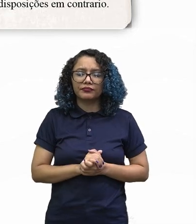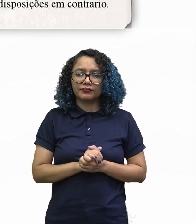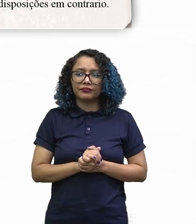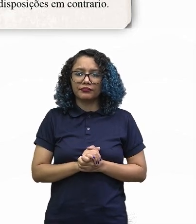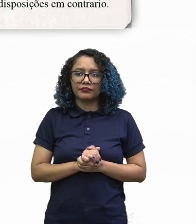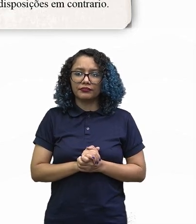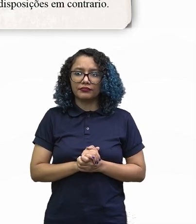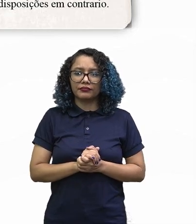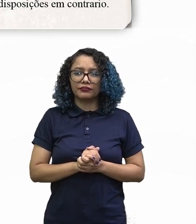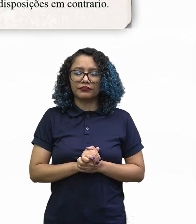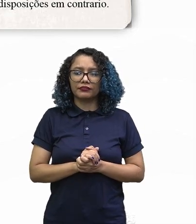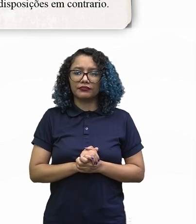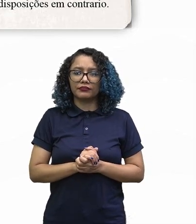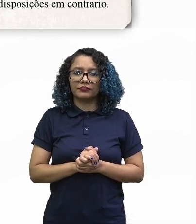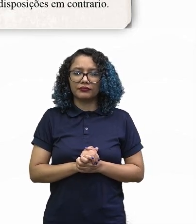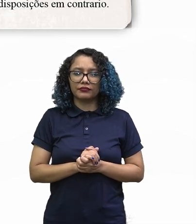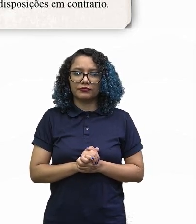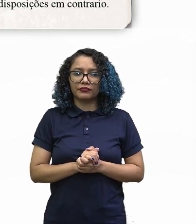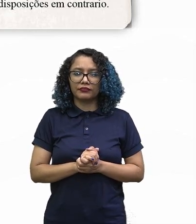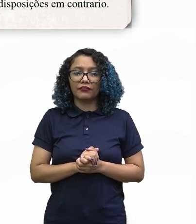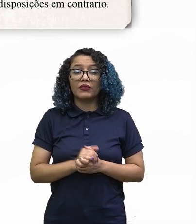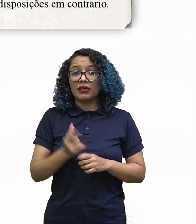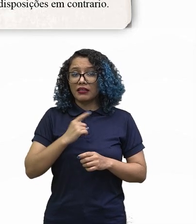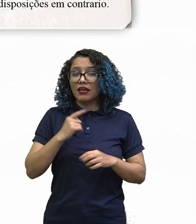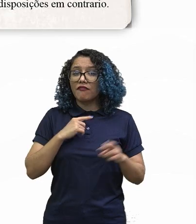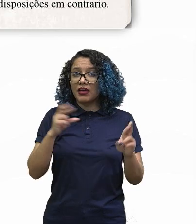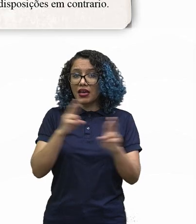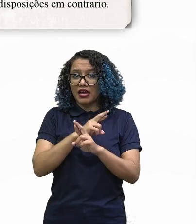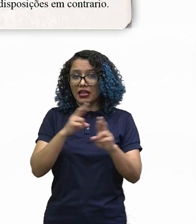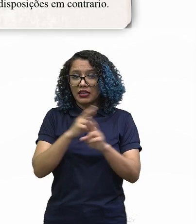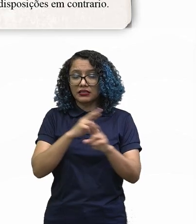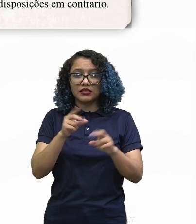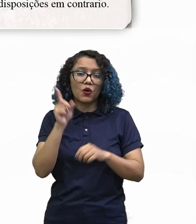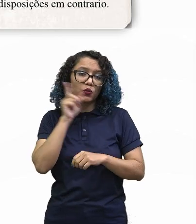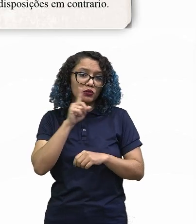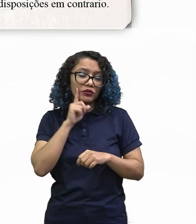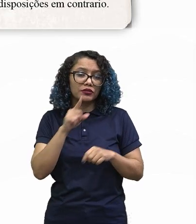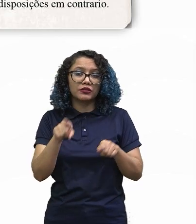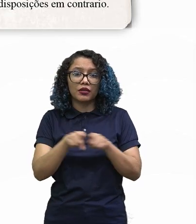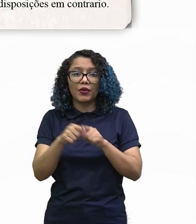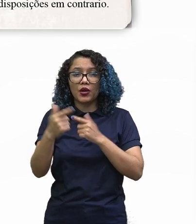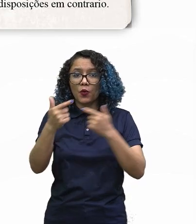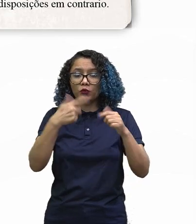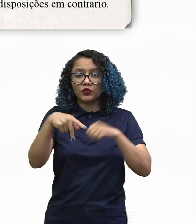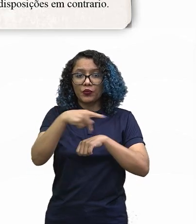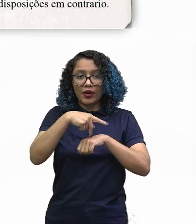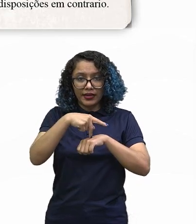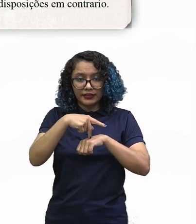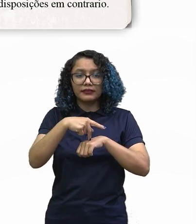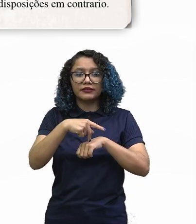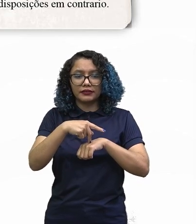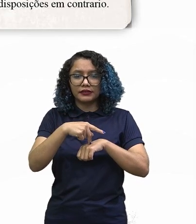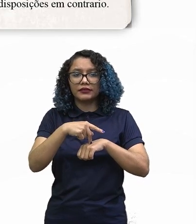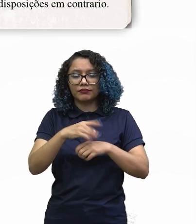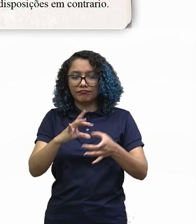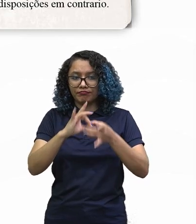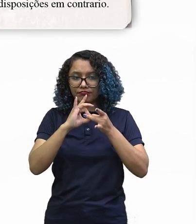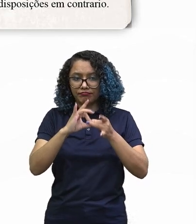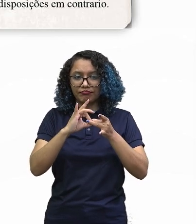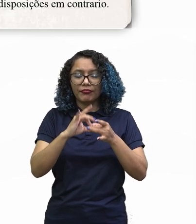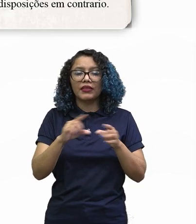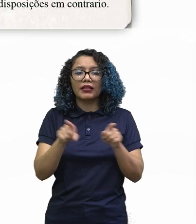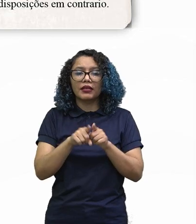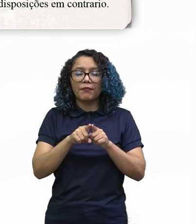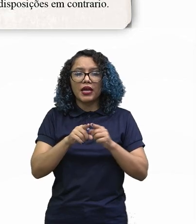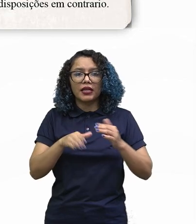das relações com os Estados Unidos e de outras potências aliadas, além do